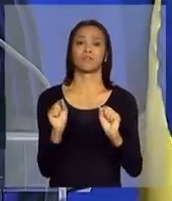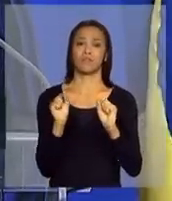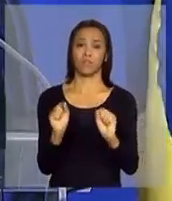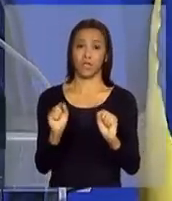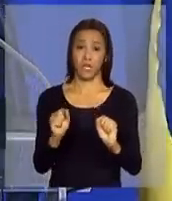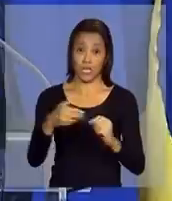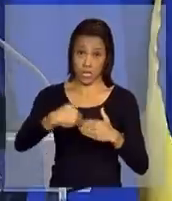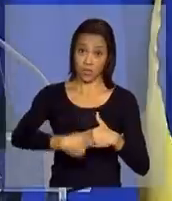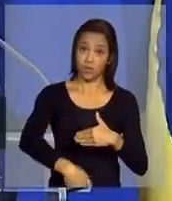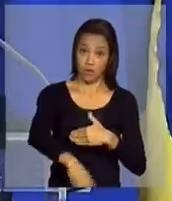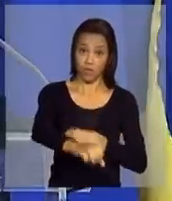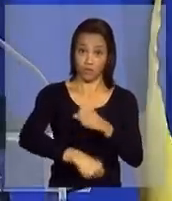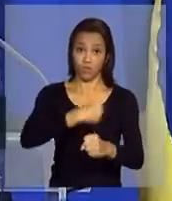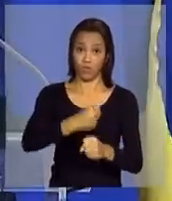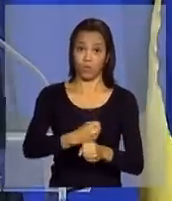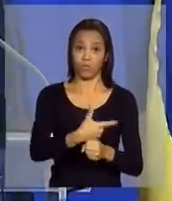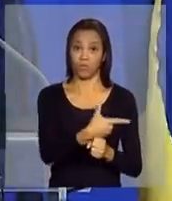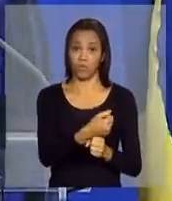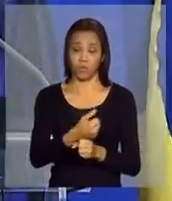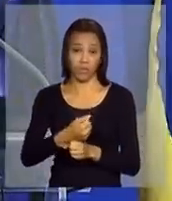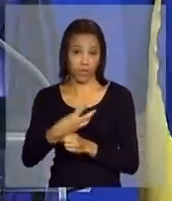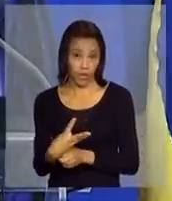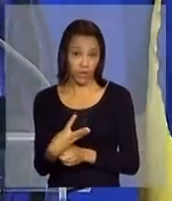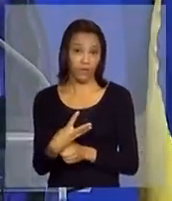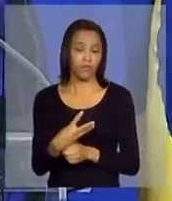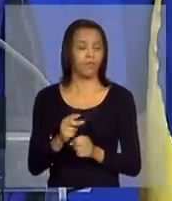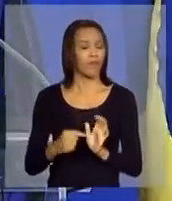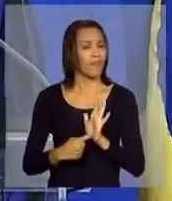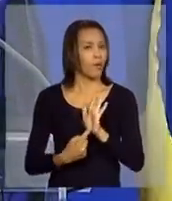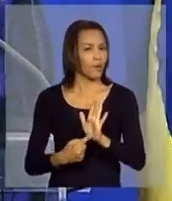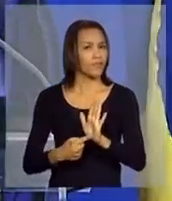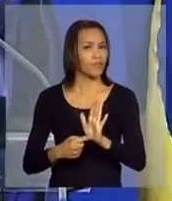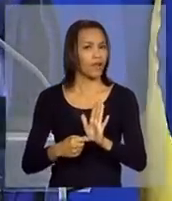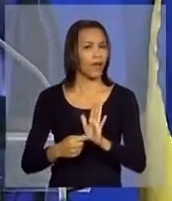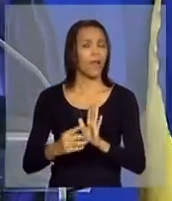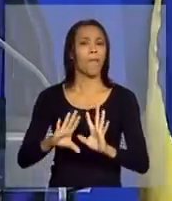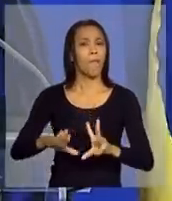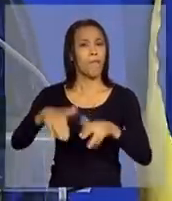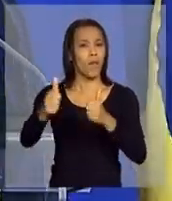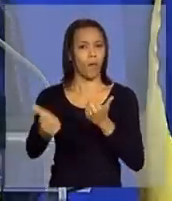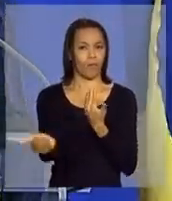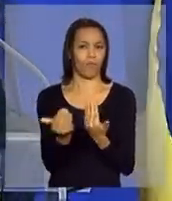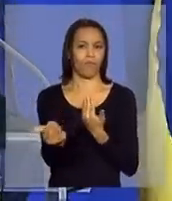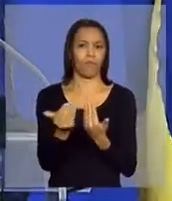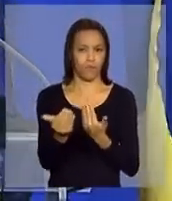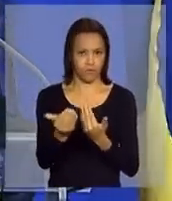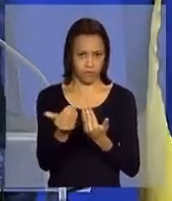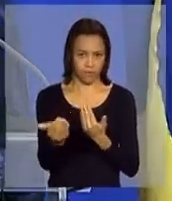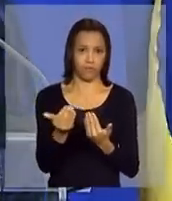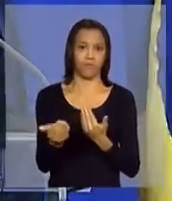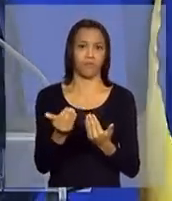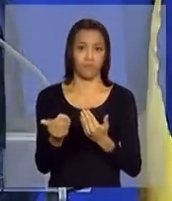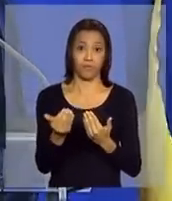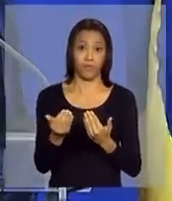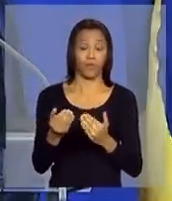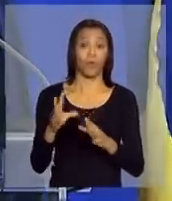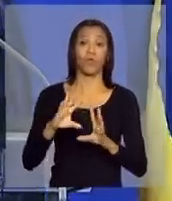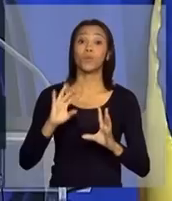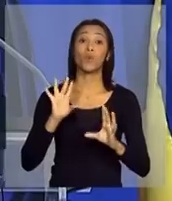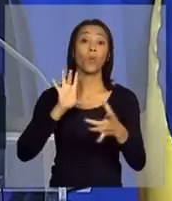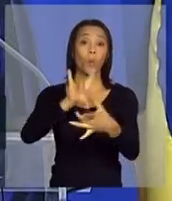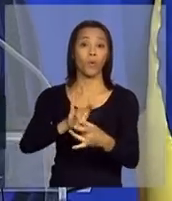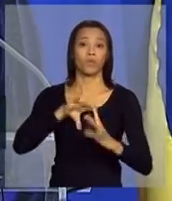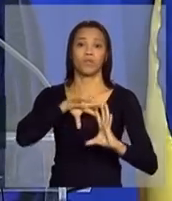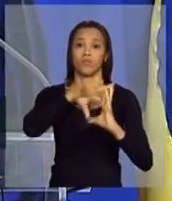este ano de 2013 apresenta uma situação melhor no que se refere ao cenário internacional.